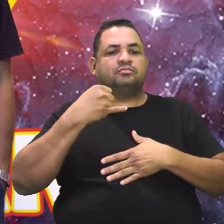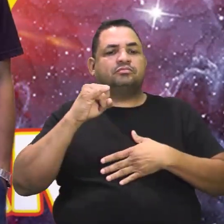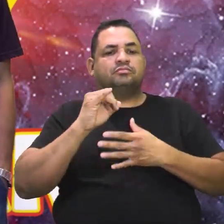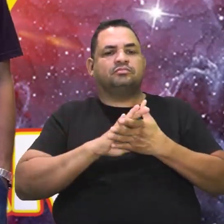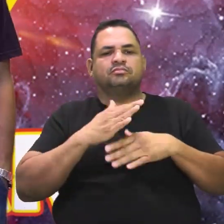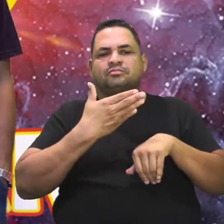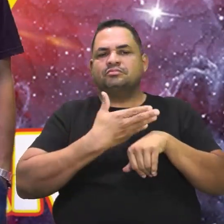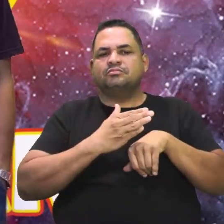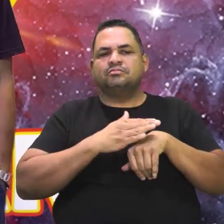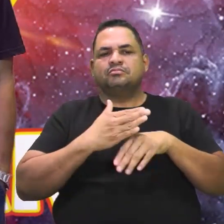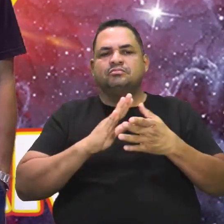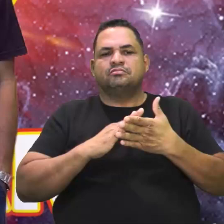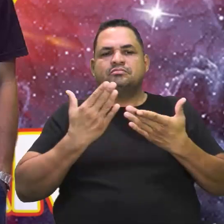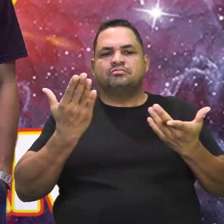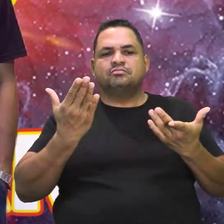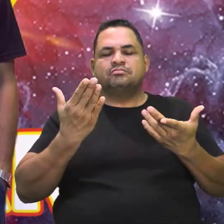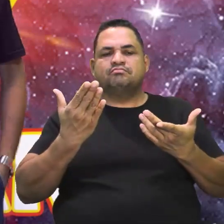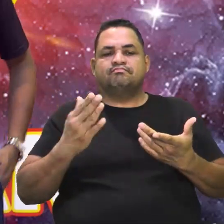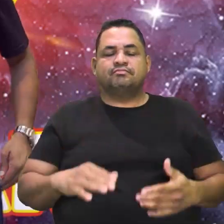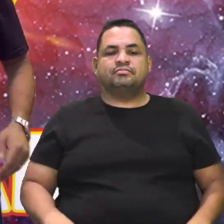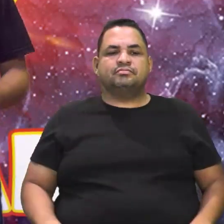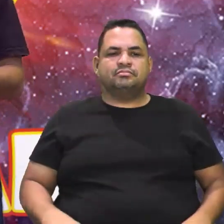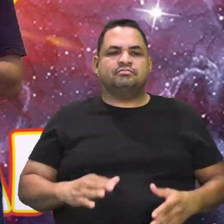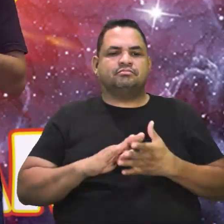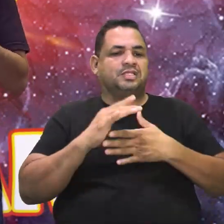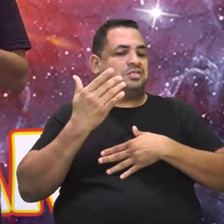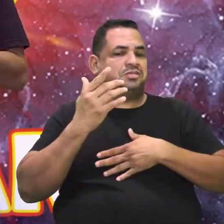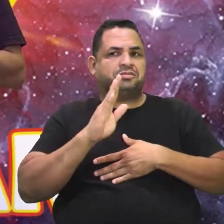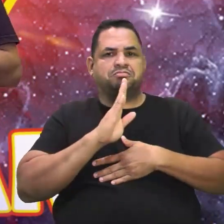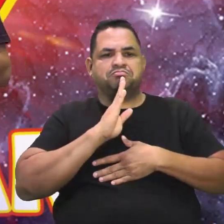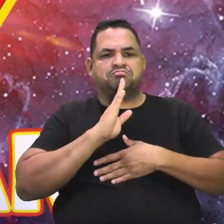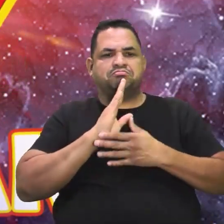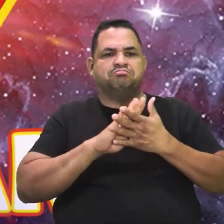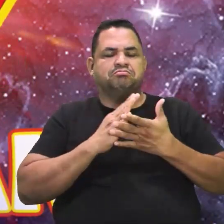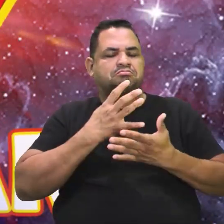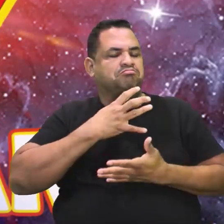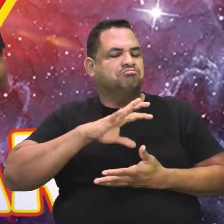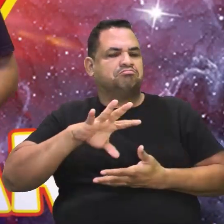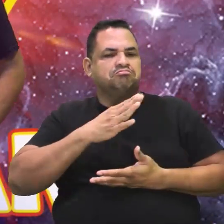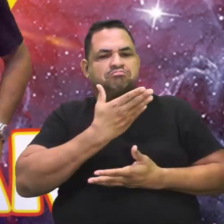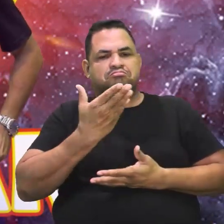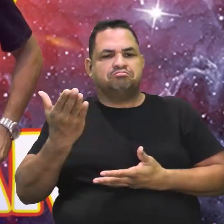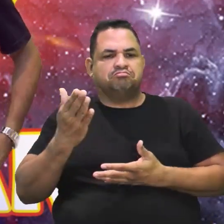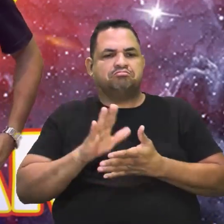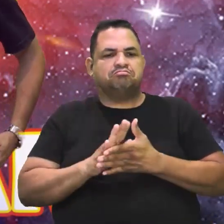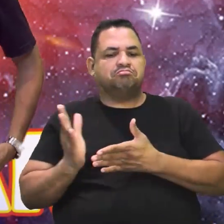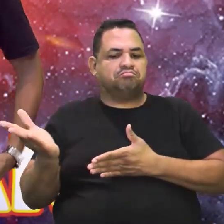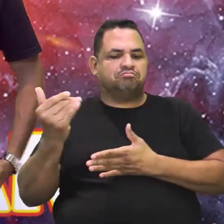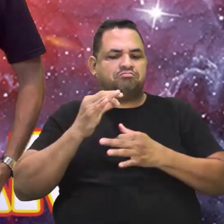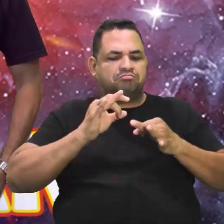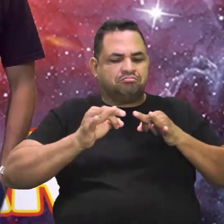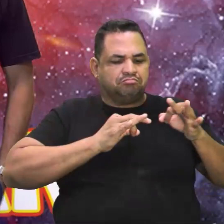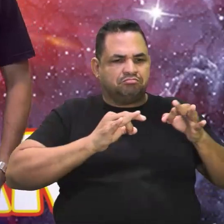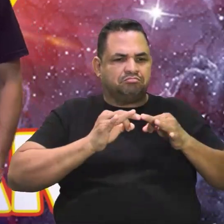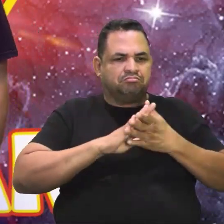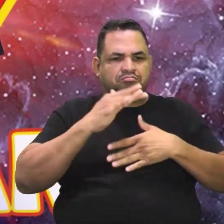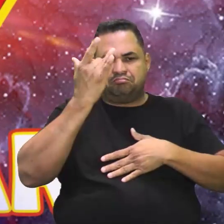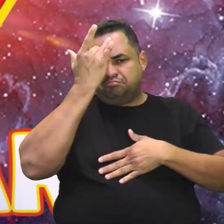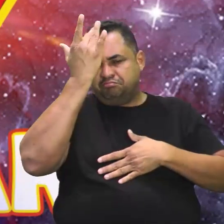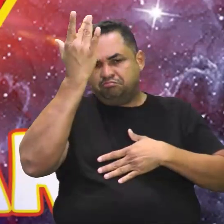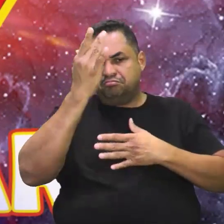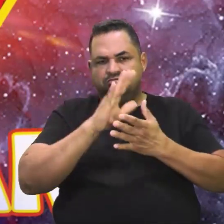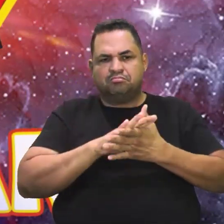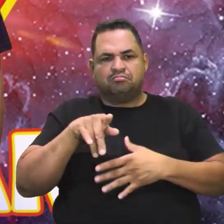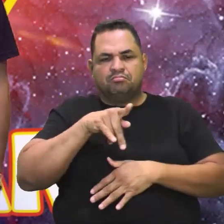praticar antes, você vai se deparar com uma situação inusitada que você não conhece. E a gente não quer isso para vocês, né? Então, vamos se preparando para ficar mais fácil,